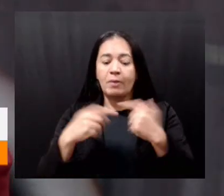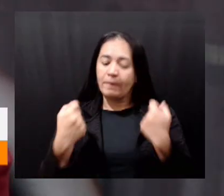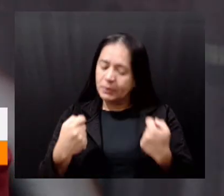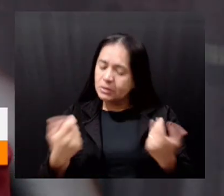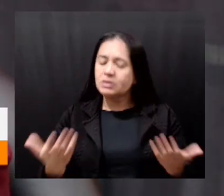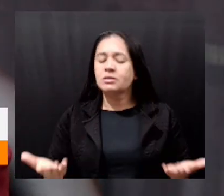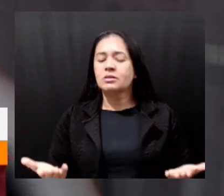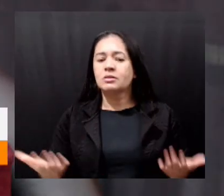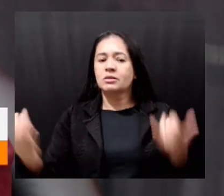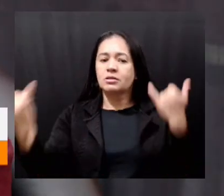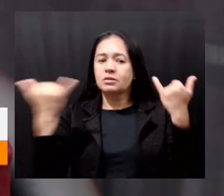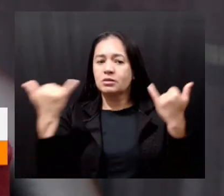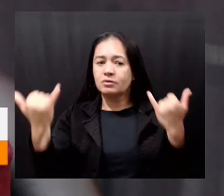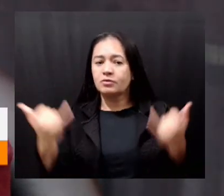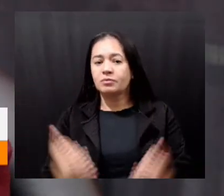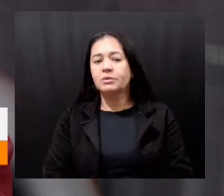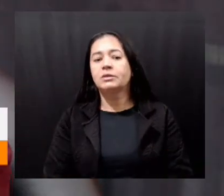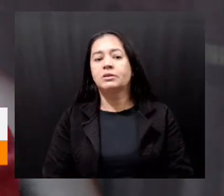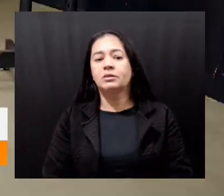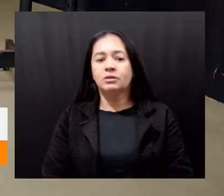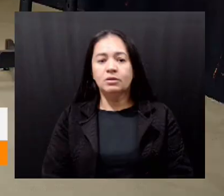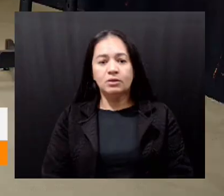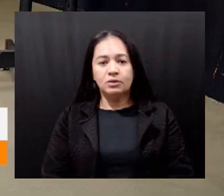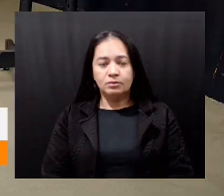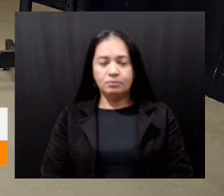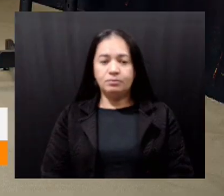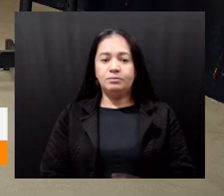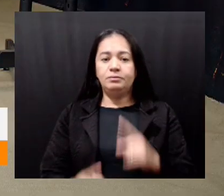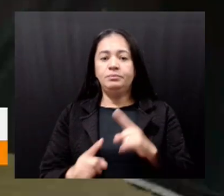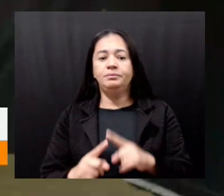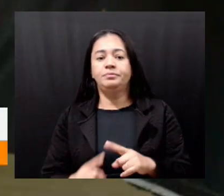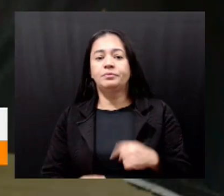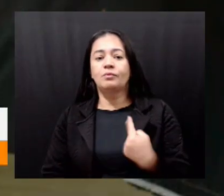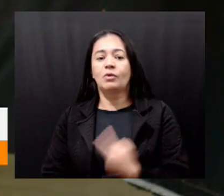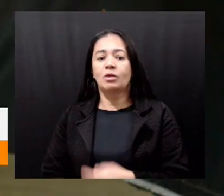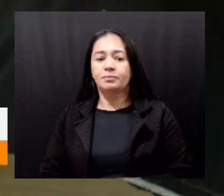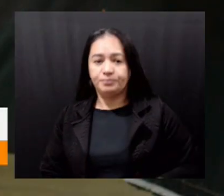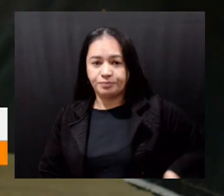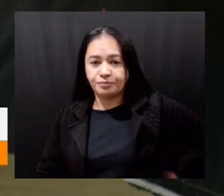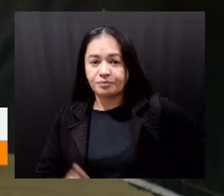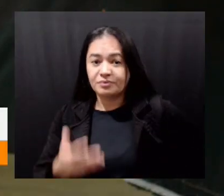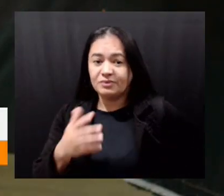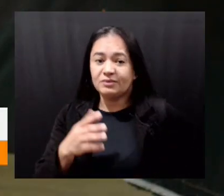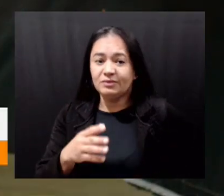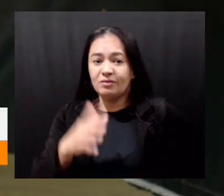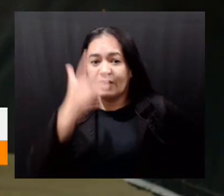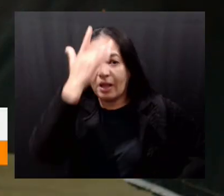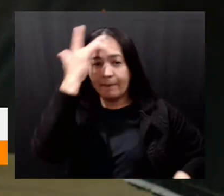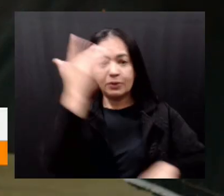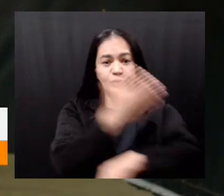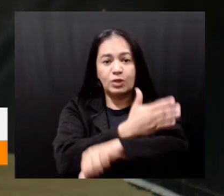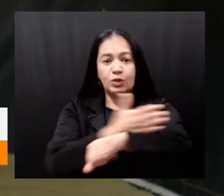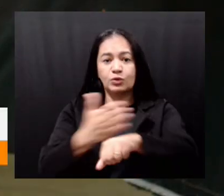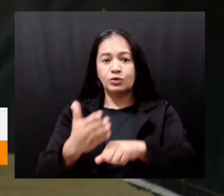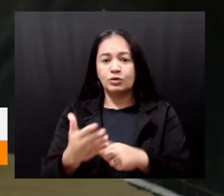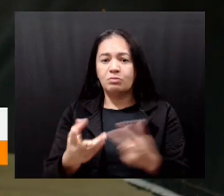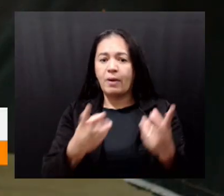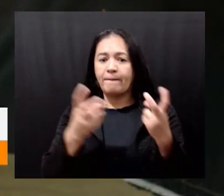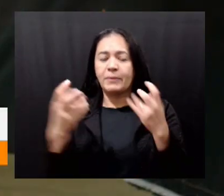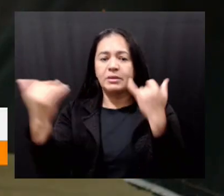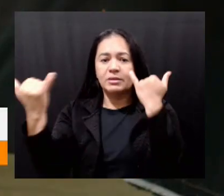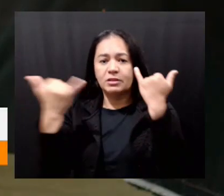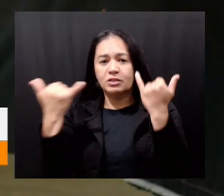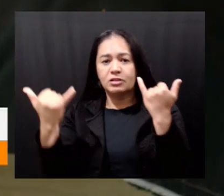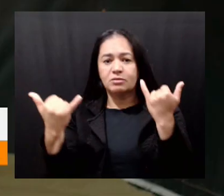um caminho. Exato, né? Até porque às vezes as pessoas estão tão acostumadas, né, a ver notícias, a rolar o feed. A gente está falando